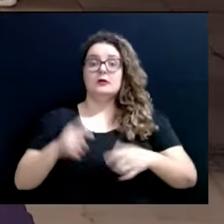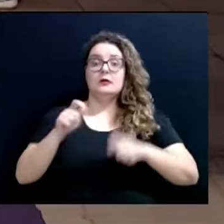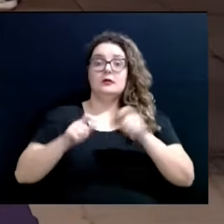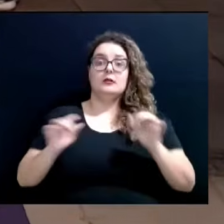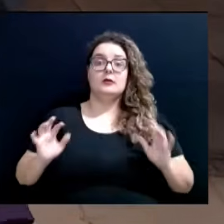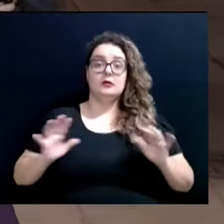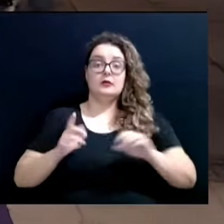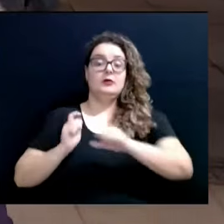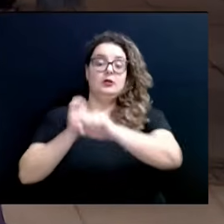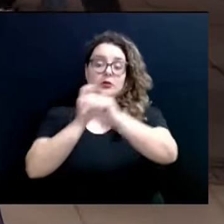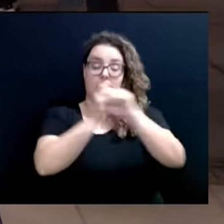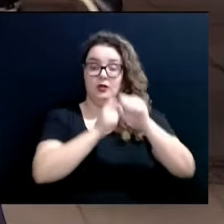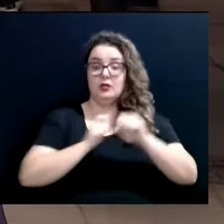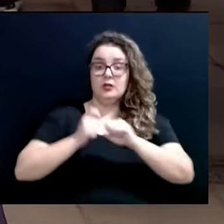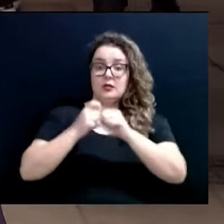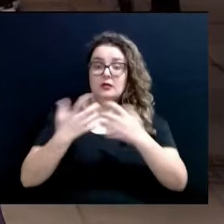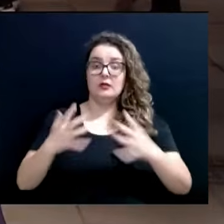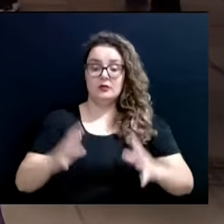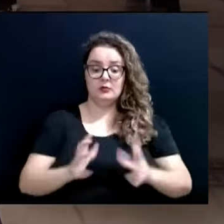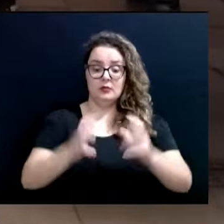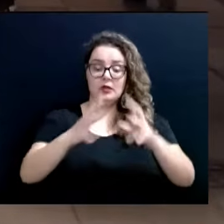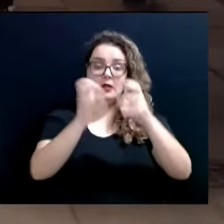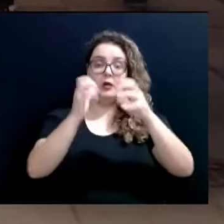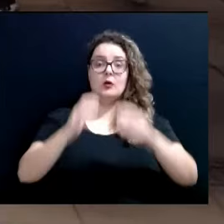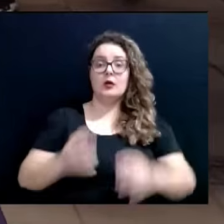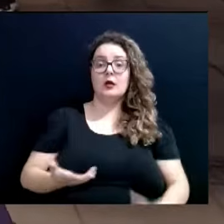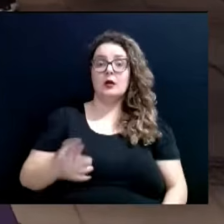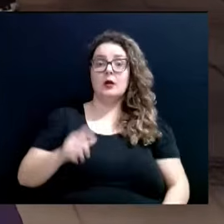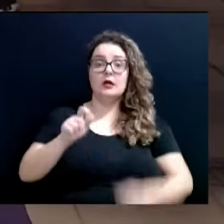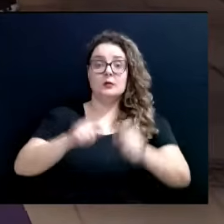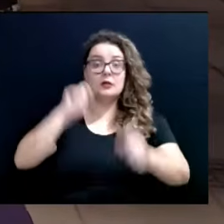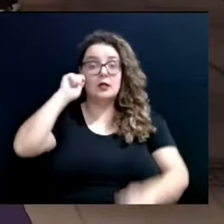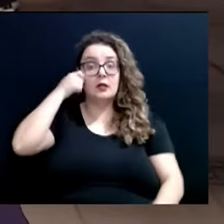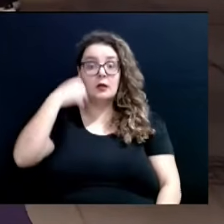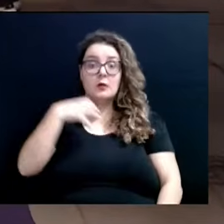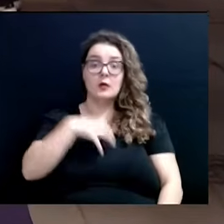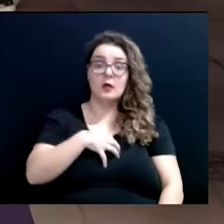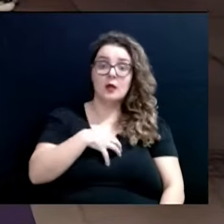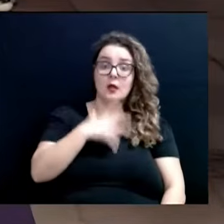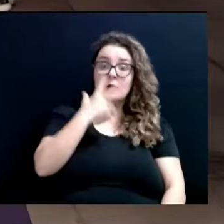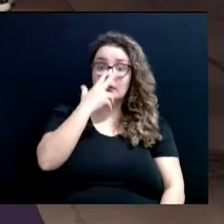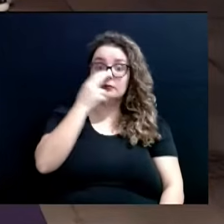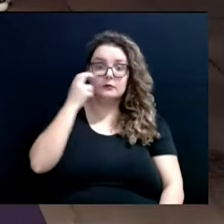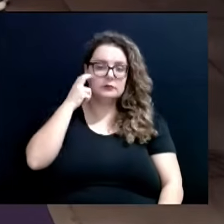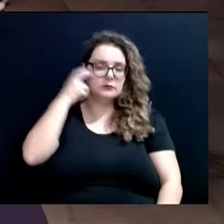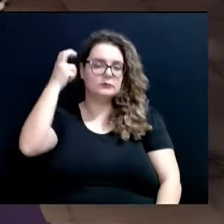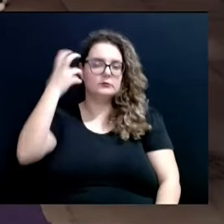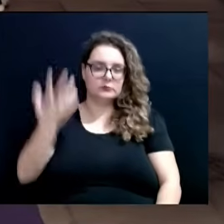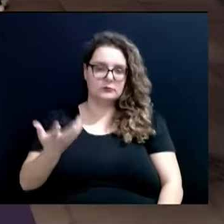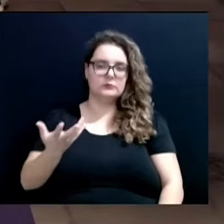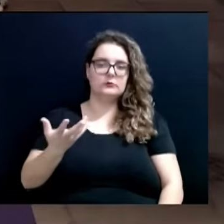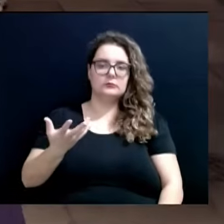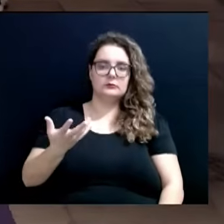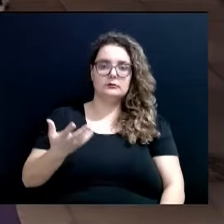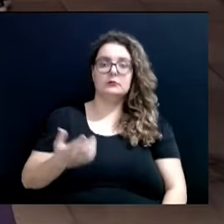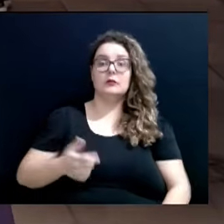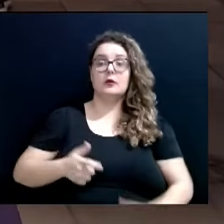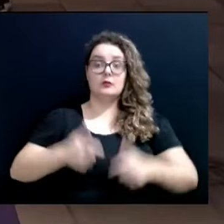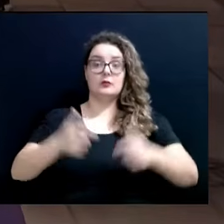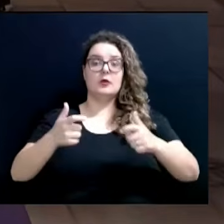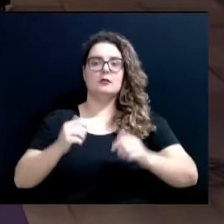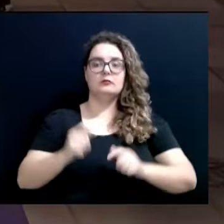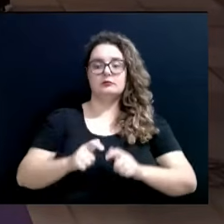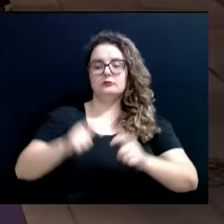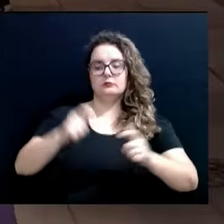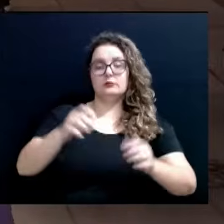faziam desenhos das pessoas negras com uma forma que elas parecessem intelectuais, sabe? Fazer essa cabeça menor, corpo maior, e isso é muito triste, né?